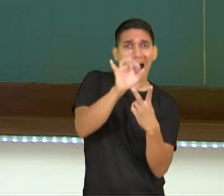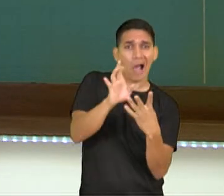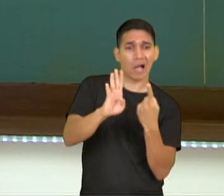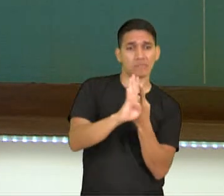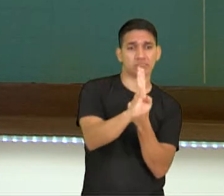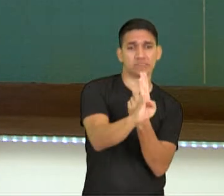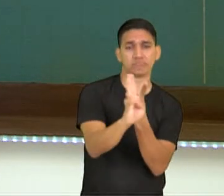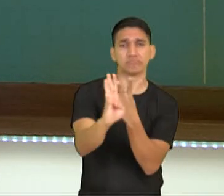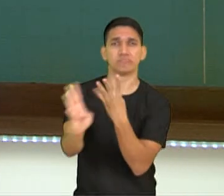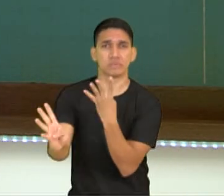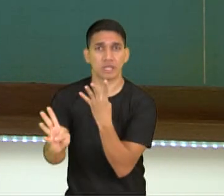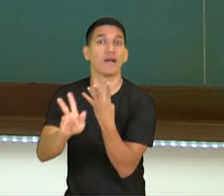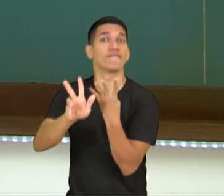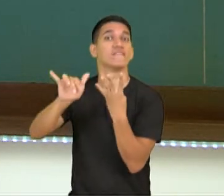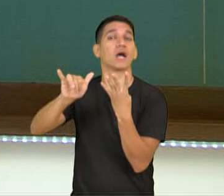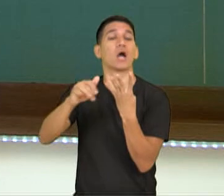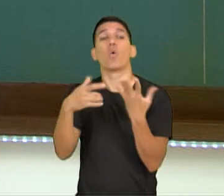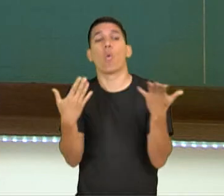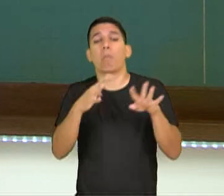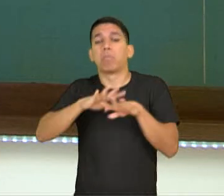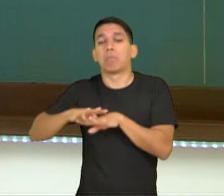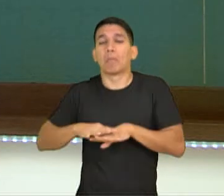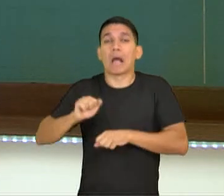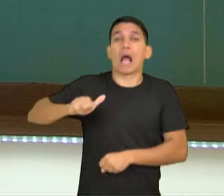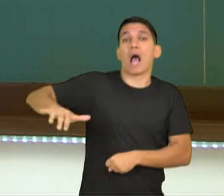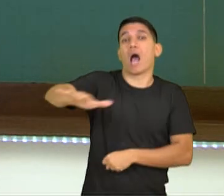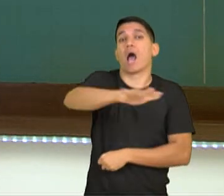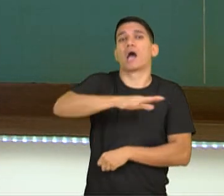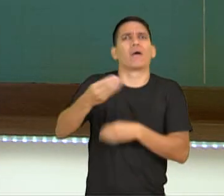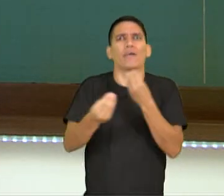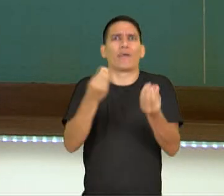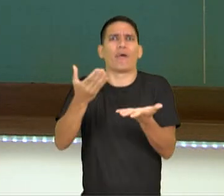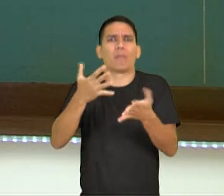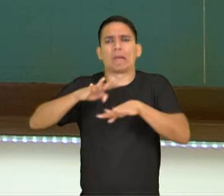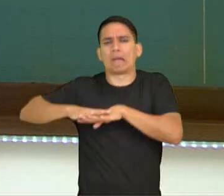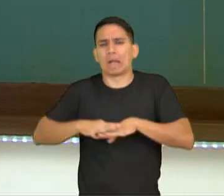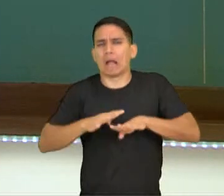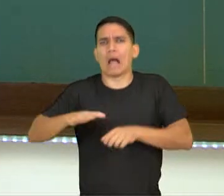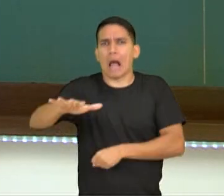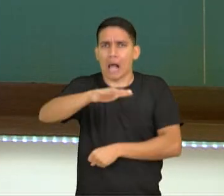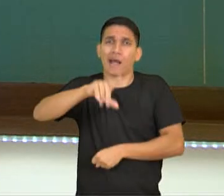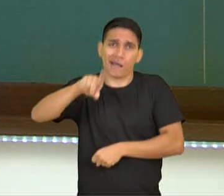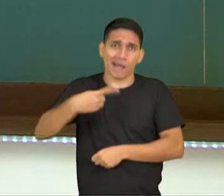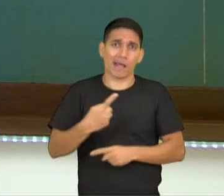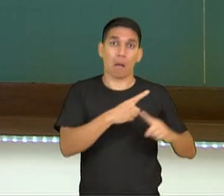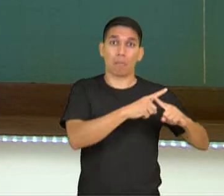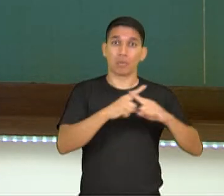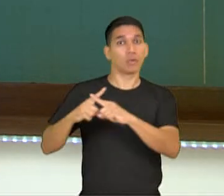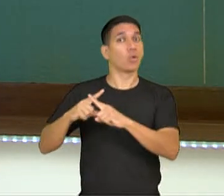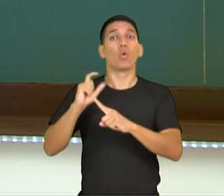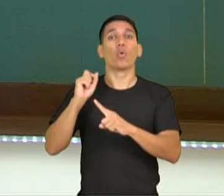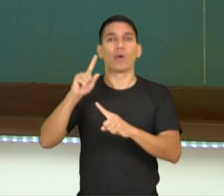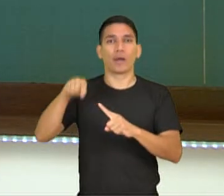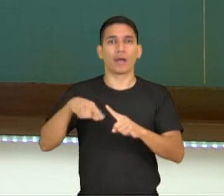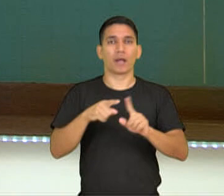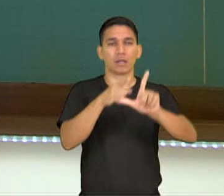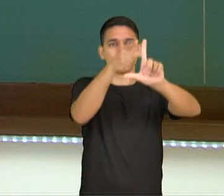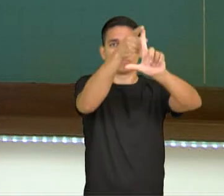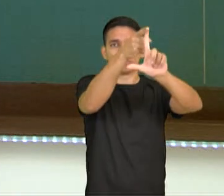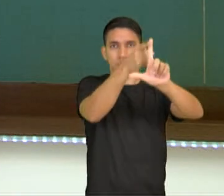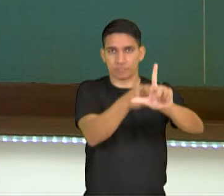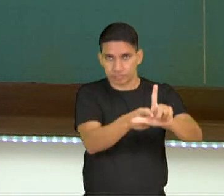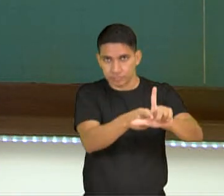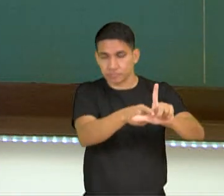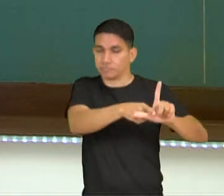vamos calcular essa área, tá? Como que a gente calcula a área? A gente multiplica, né, comprimento vezes a largura.